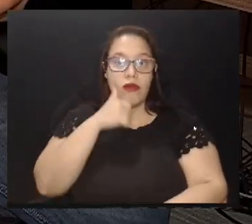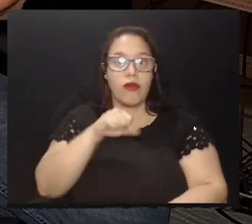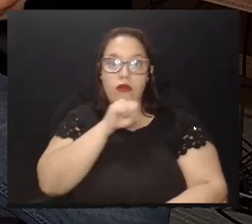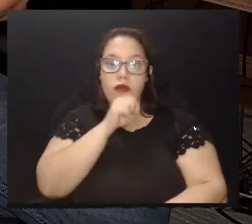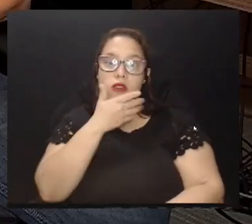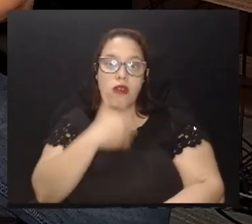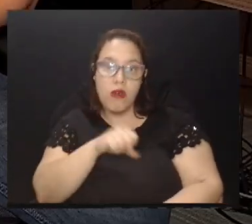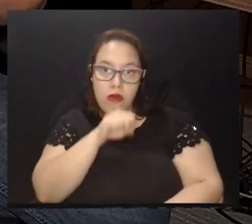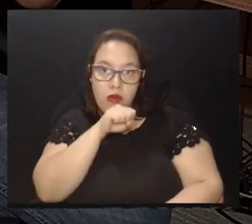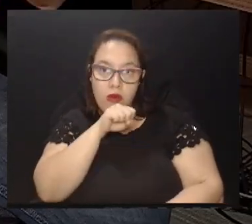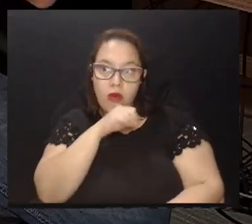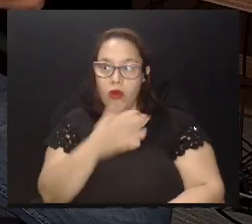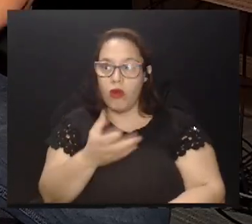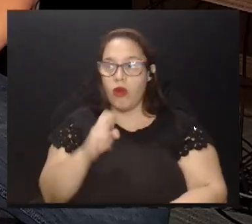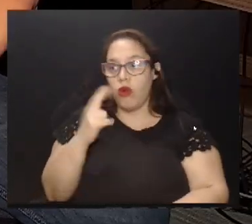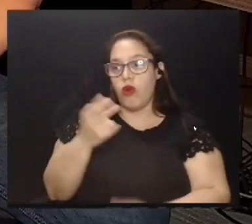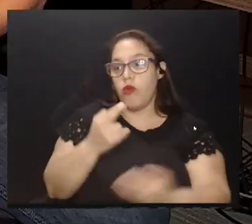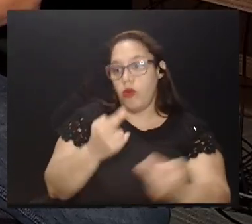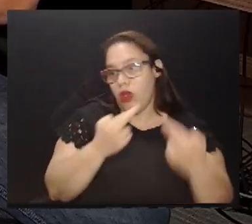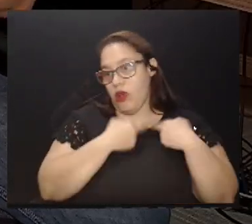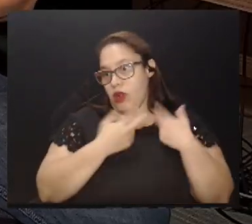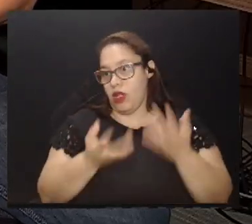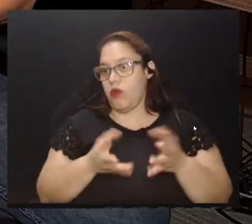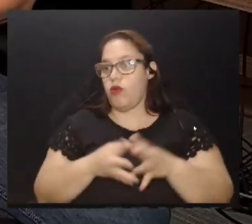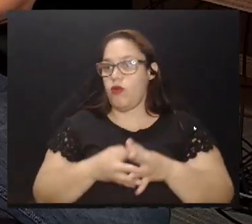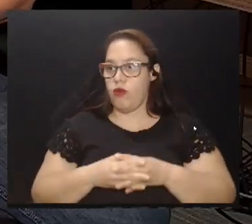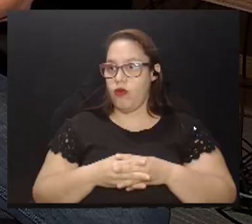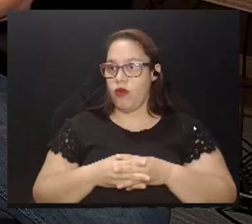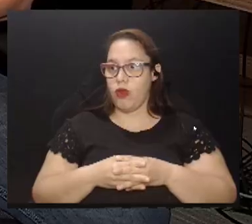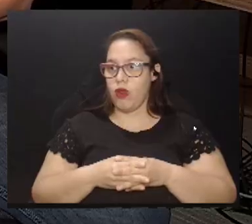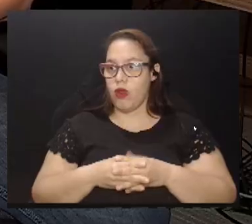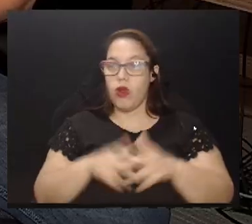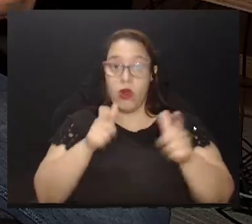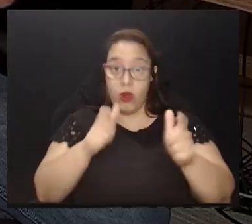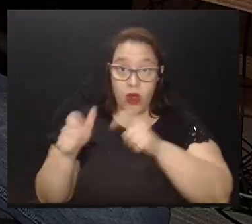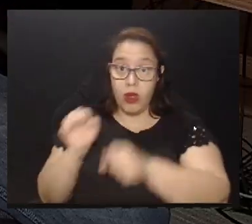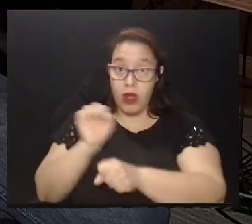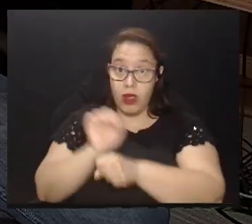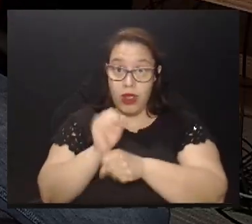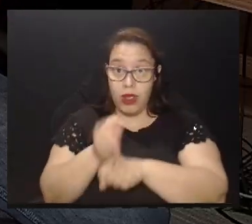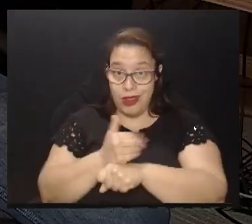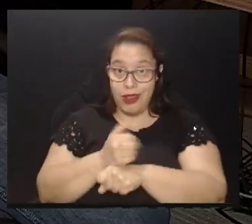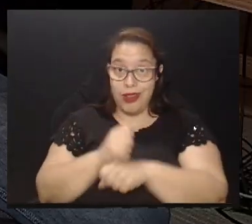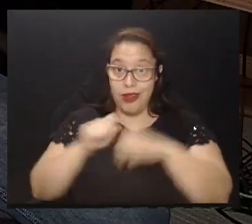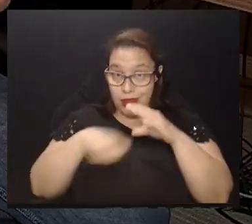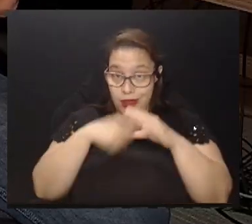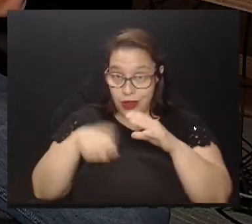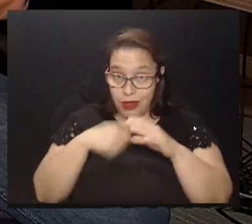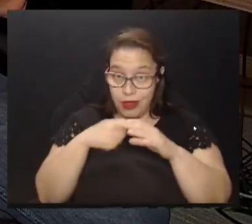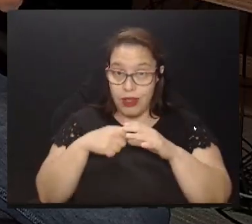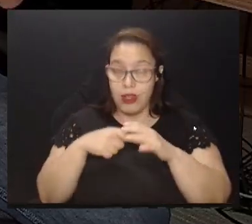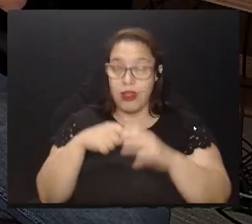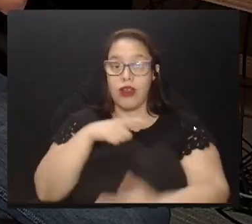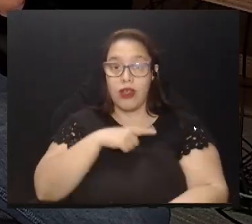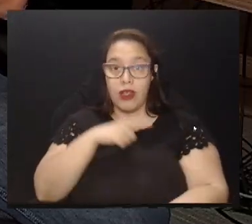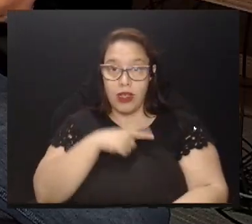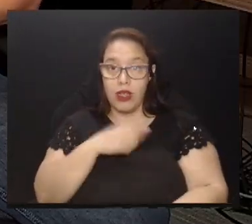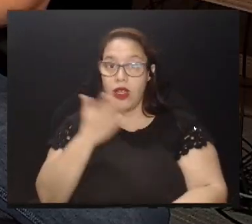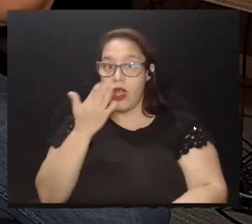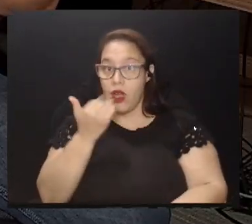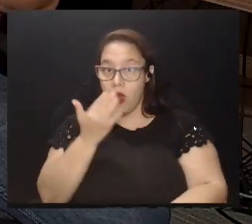pessoa responsável. Então, onde que as pessoas ficam esperando antes de gravar? Onde tem alimentação,